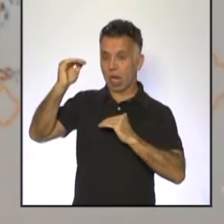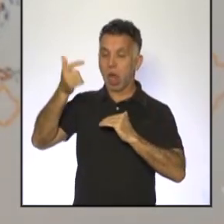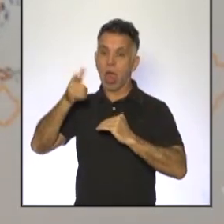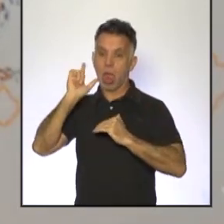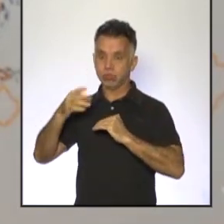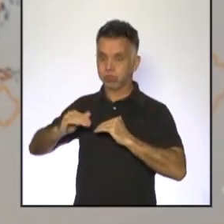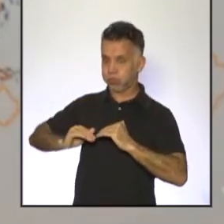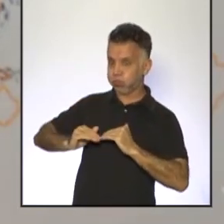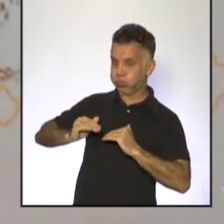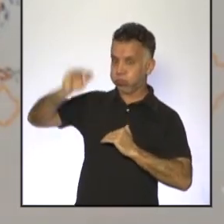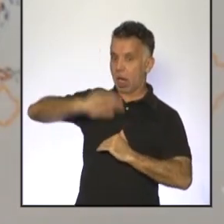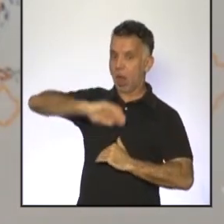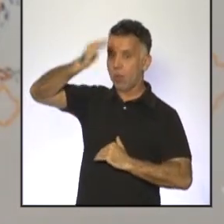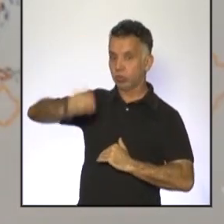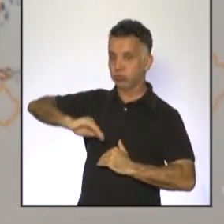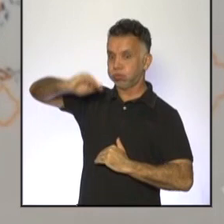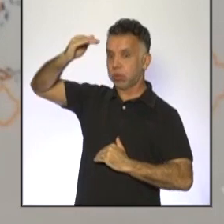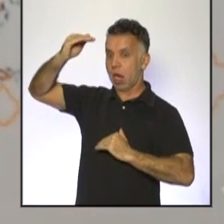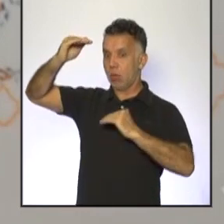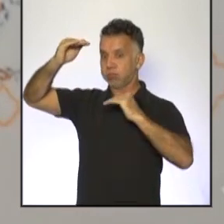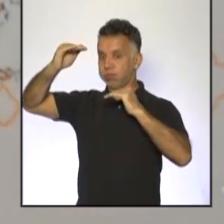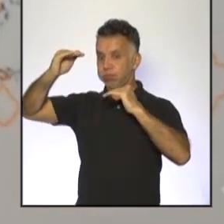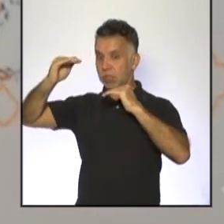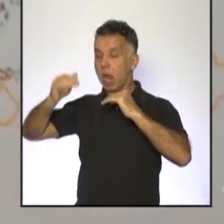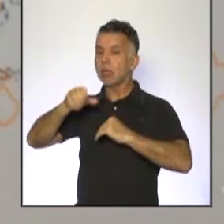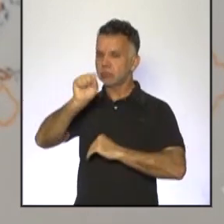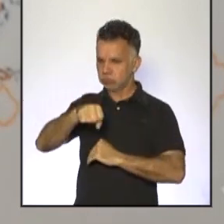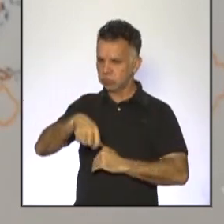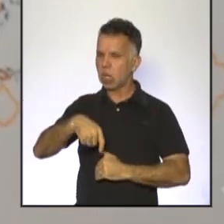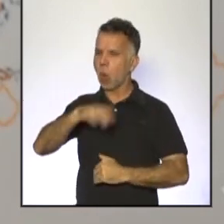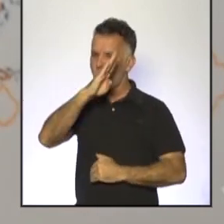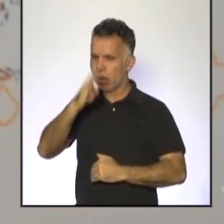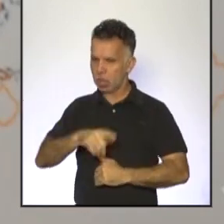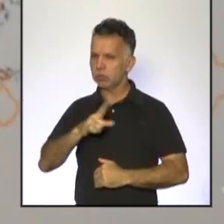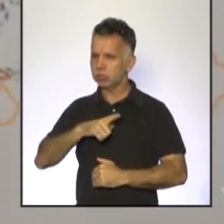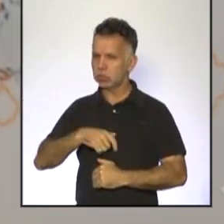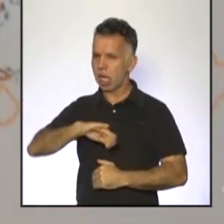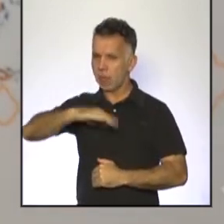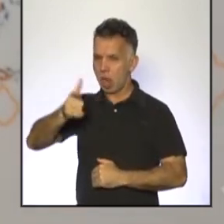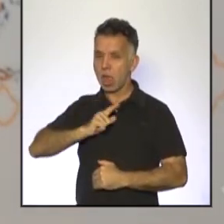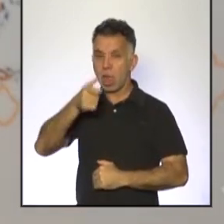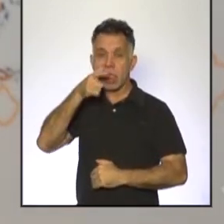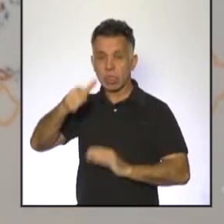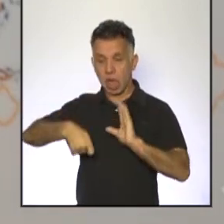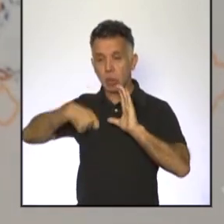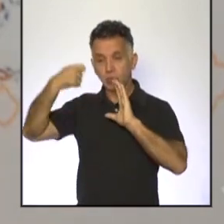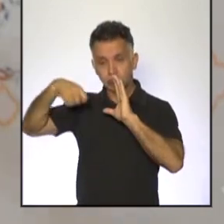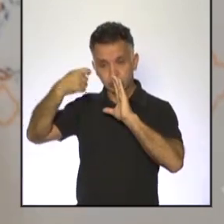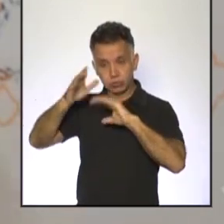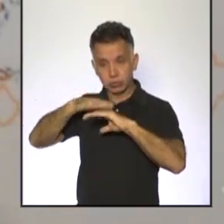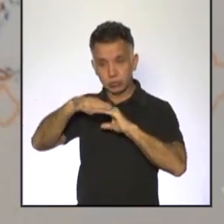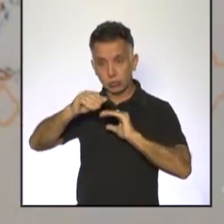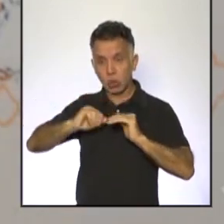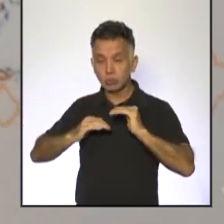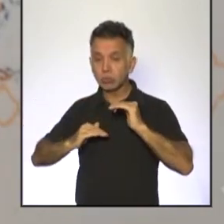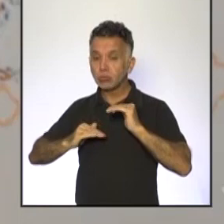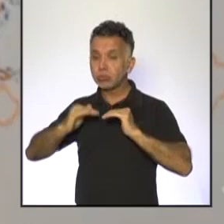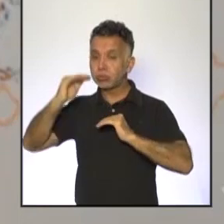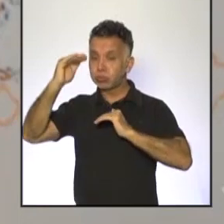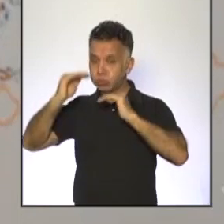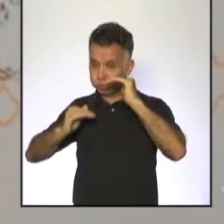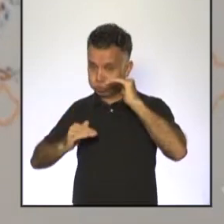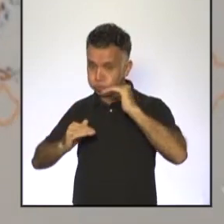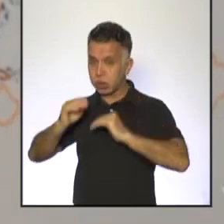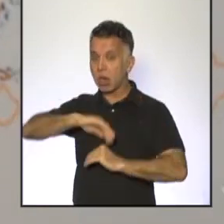600 milhões de anos, beleza? Então sim, o Brasil tem montanha. Nós temos um vídeo sobre dobramentos modernos no canal Terra Negra e temos um